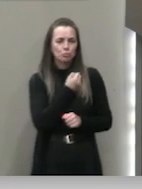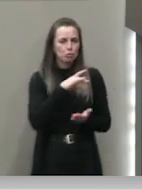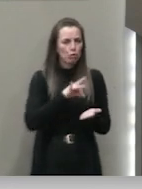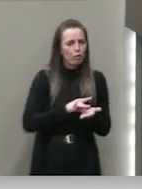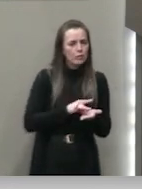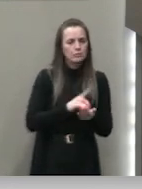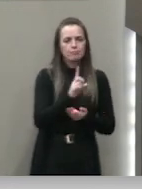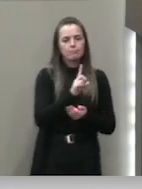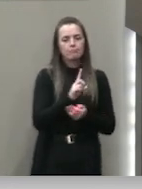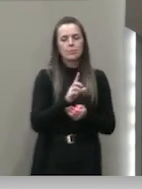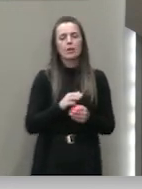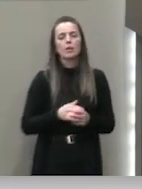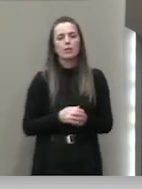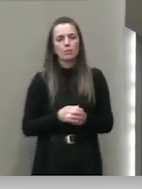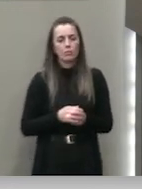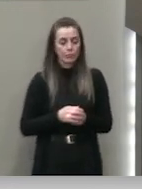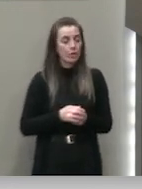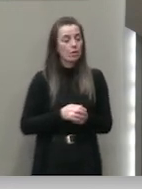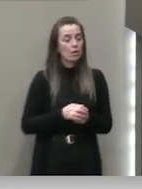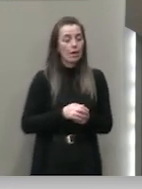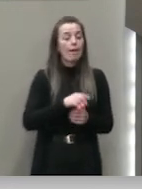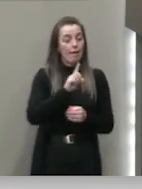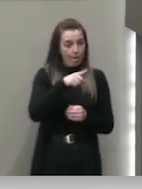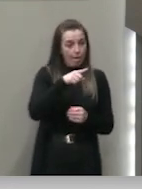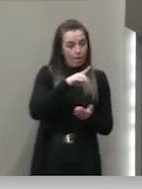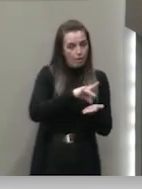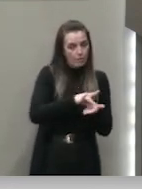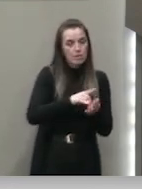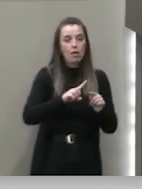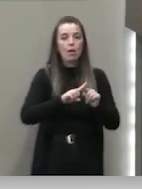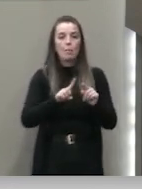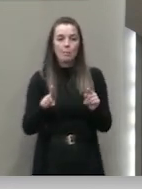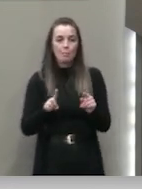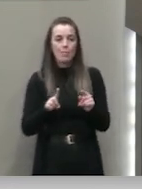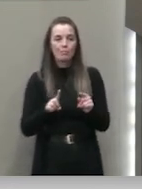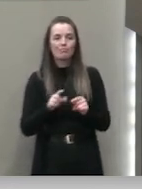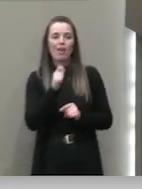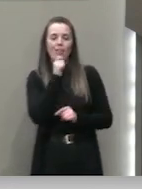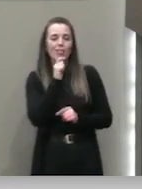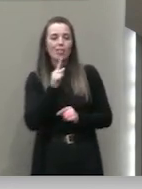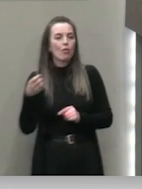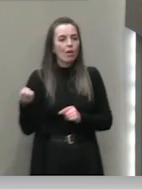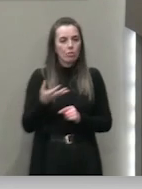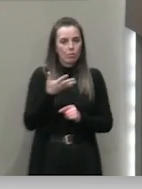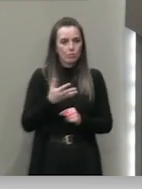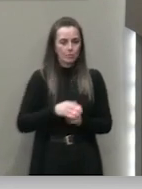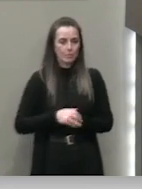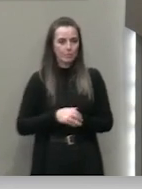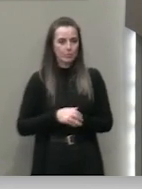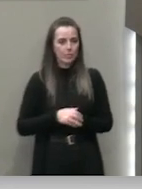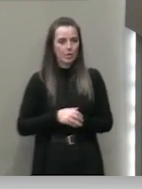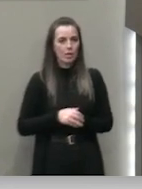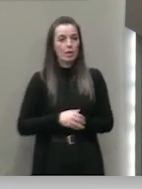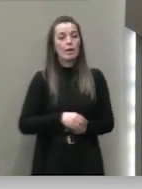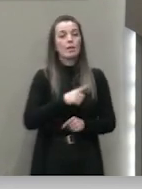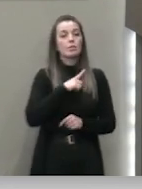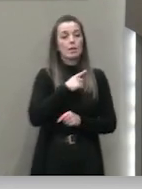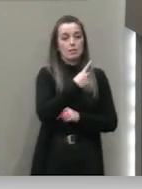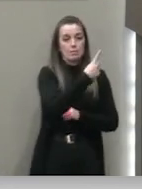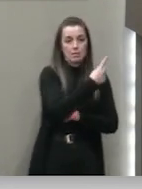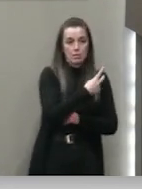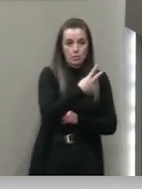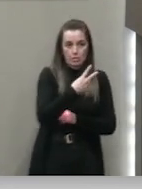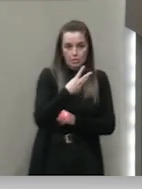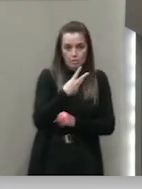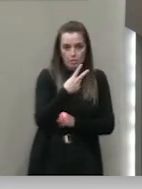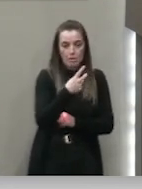eles não estão atualizados. Segundo o INEP, são 112 escolas no nosso